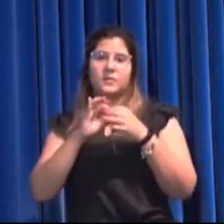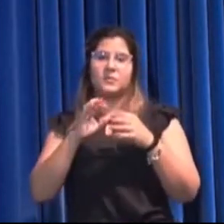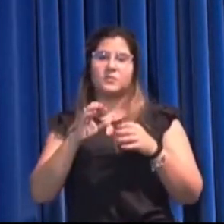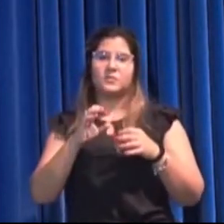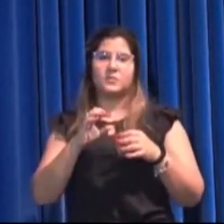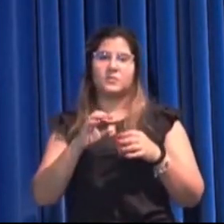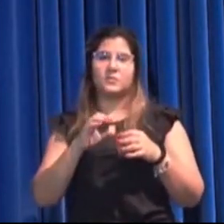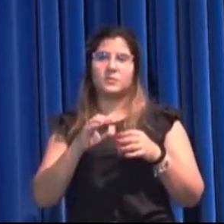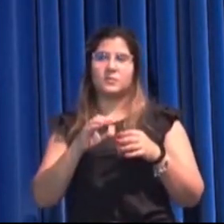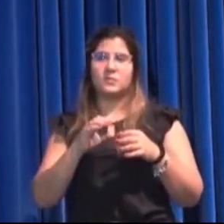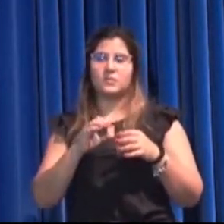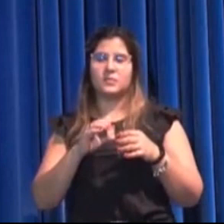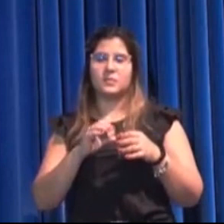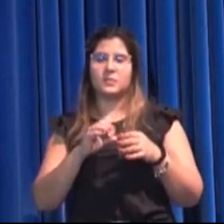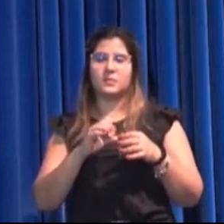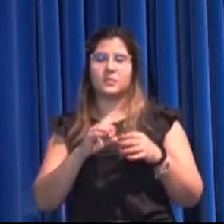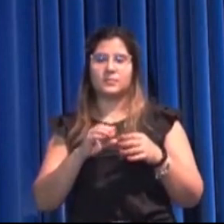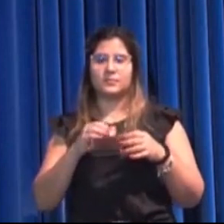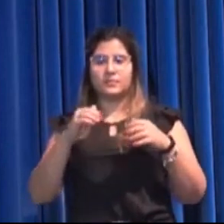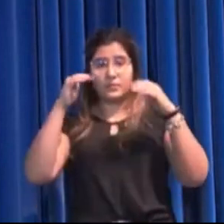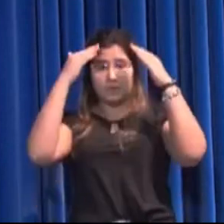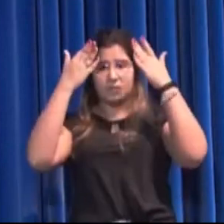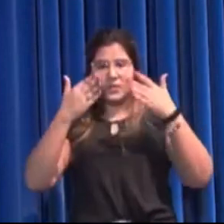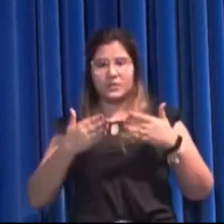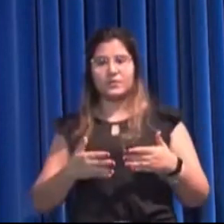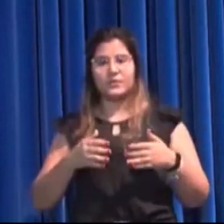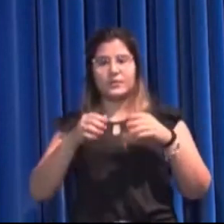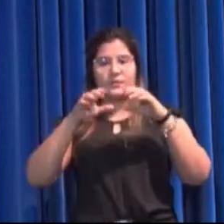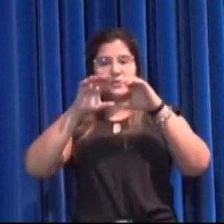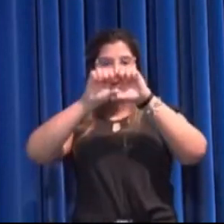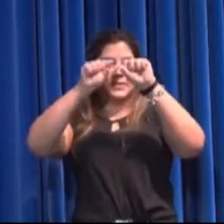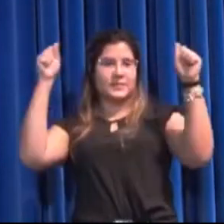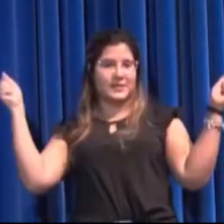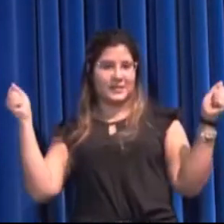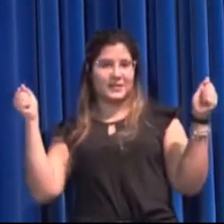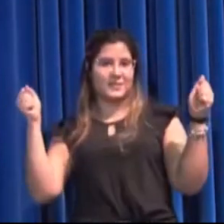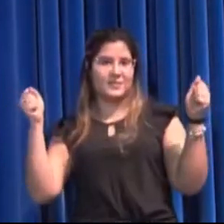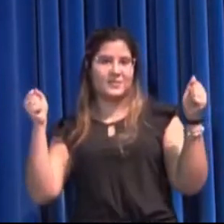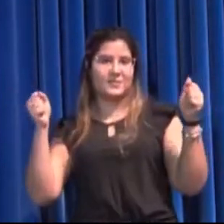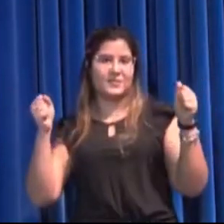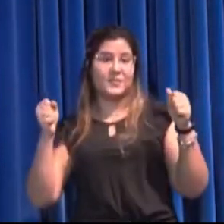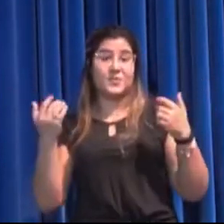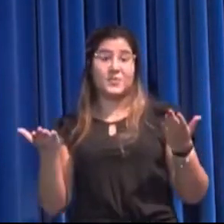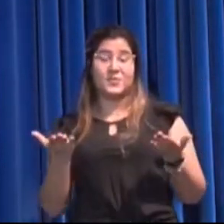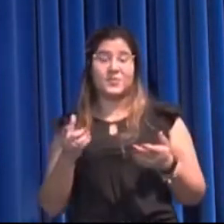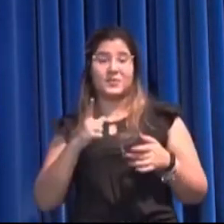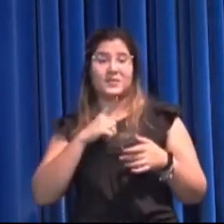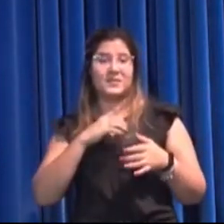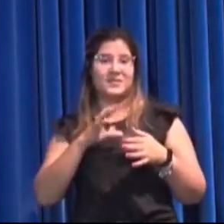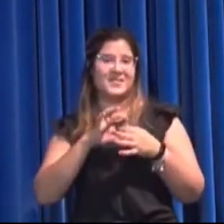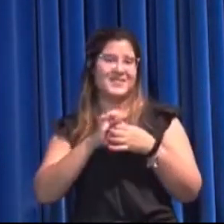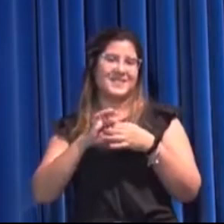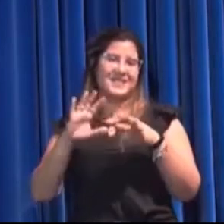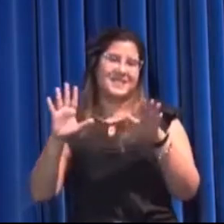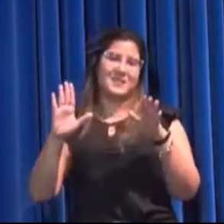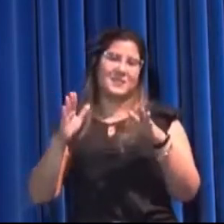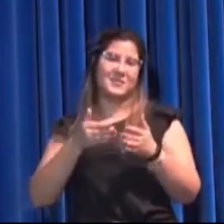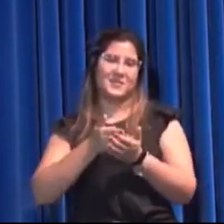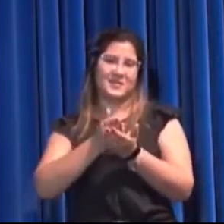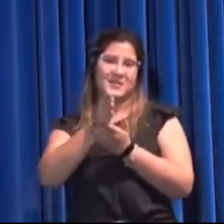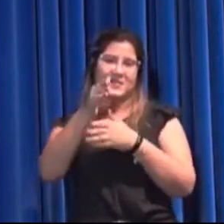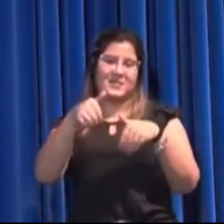o véu já foi rasgado de alto a baixo, e hoje nós temos livre acesso ao trono do Pai, e nós podemos